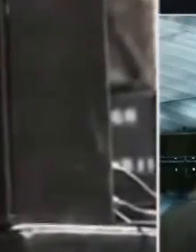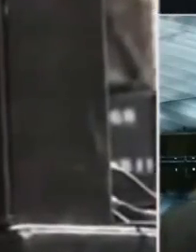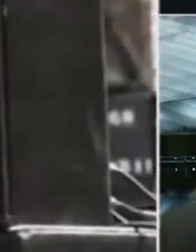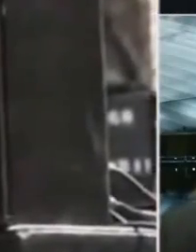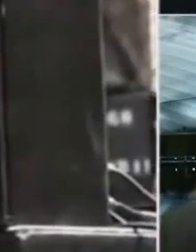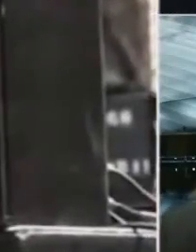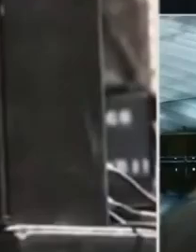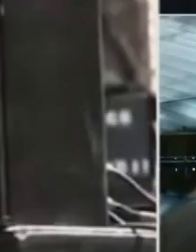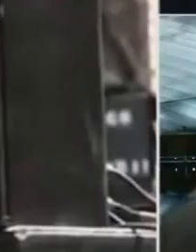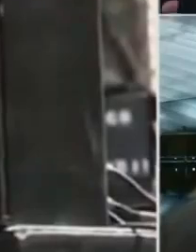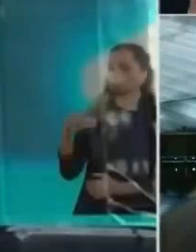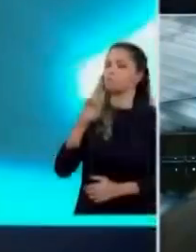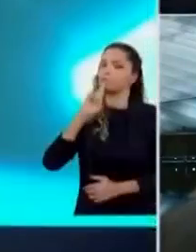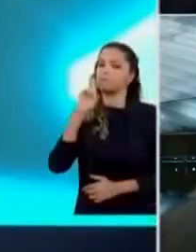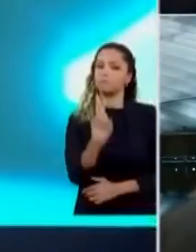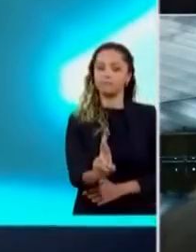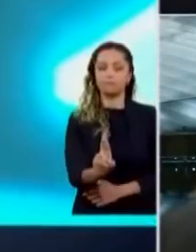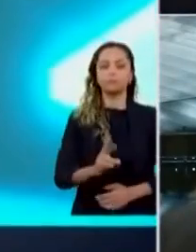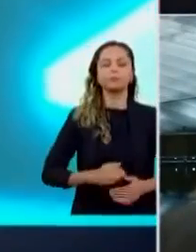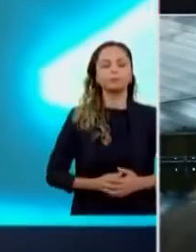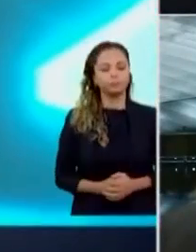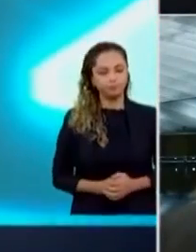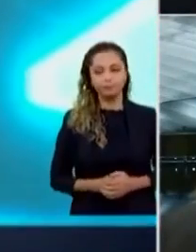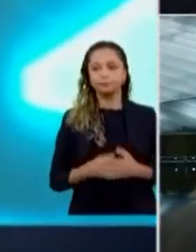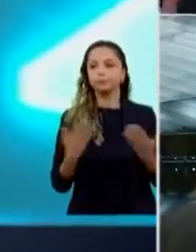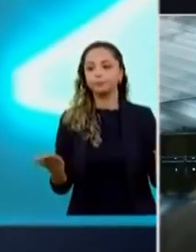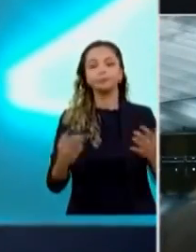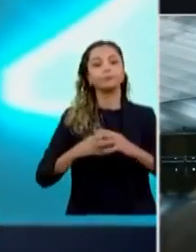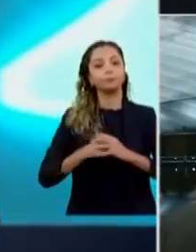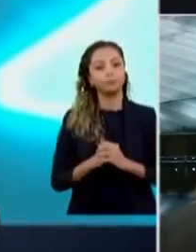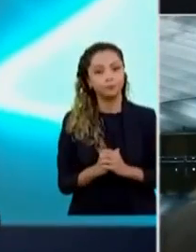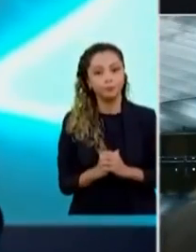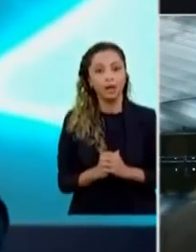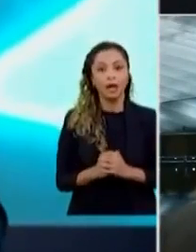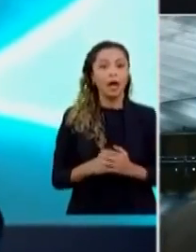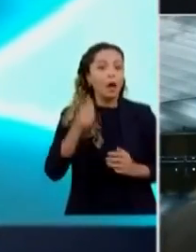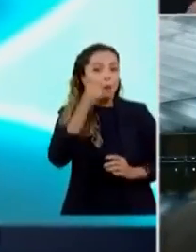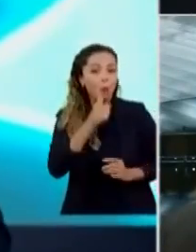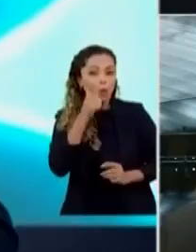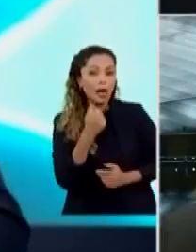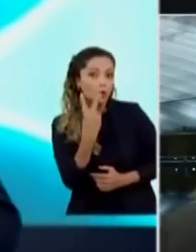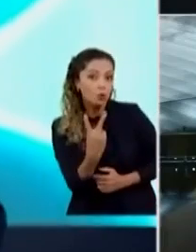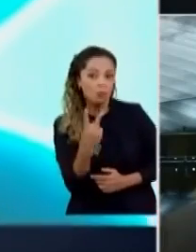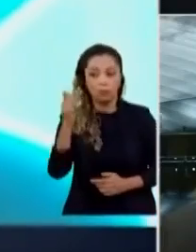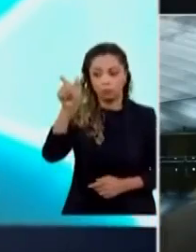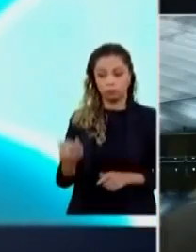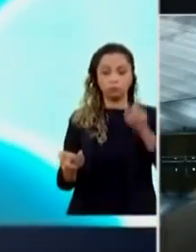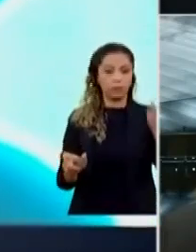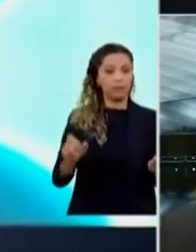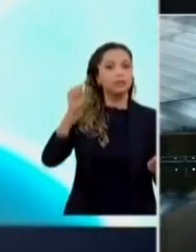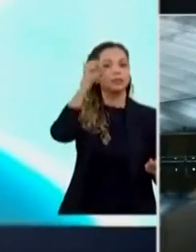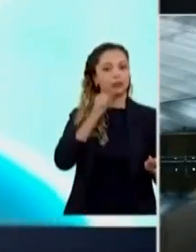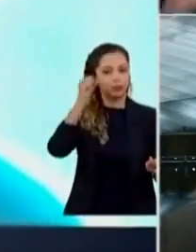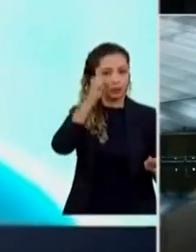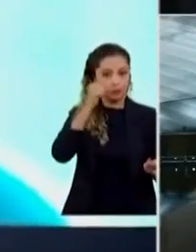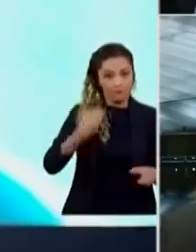mas por que então tentar atribuir ao presidente uma responsabilidade que não é dele? Porque ele permitiu isso,